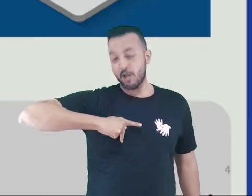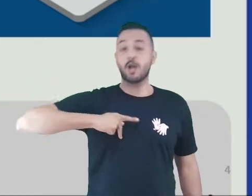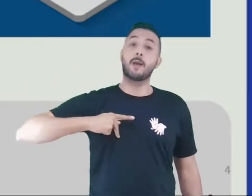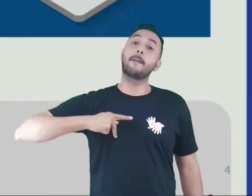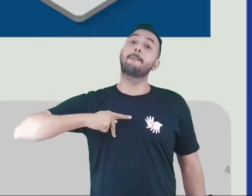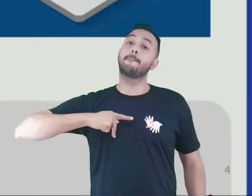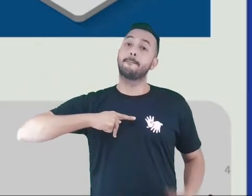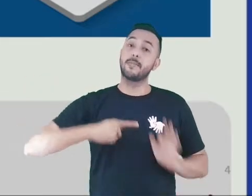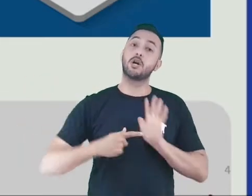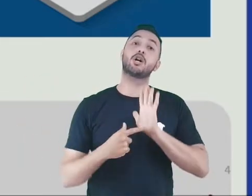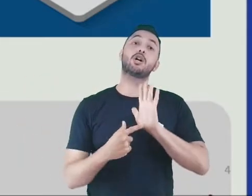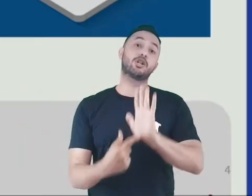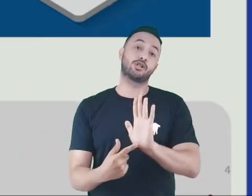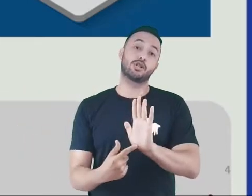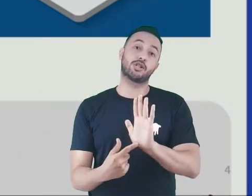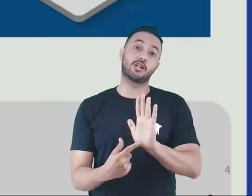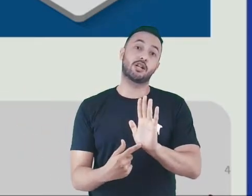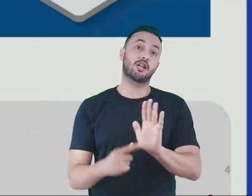demonstrativos,